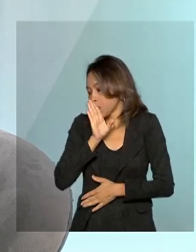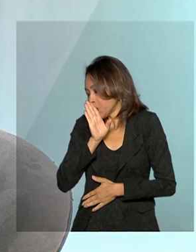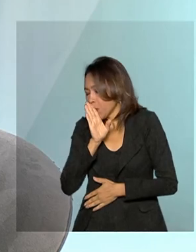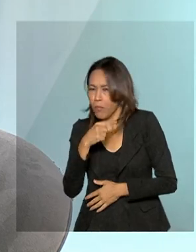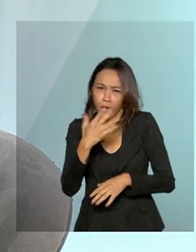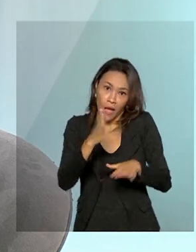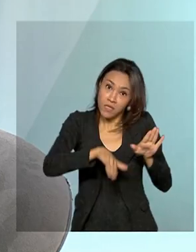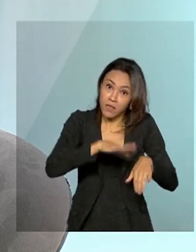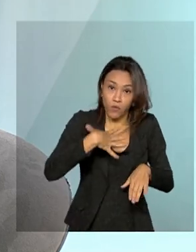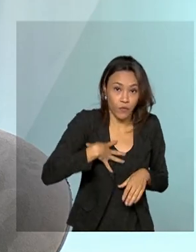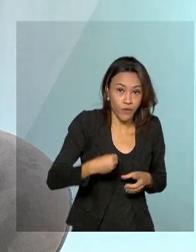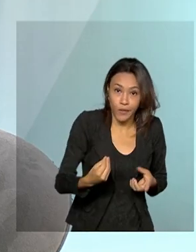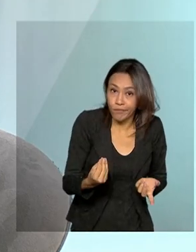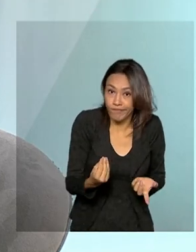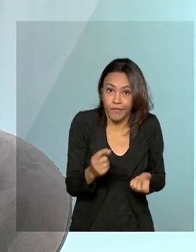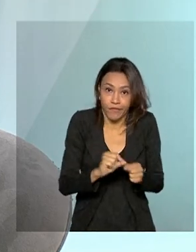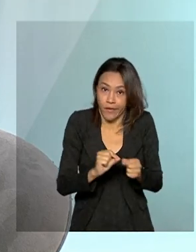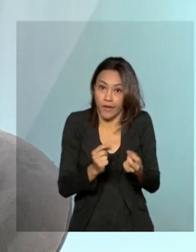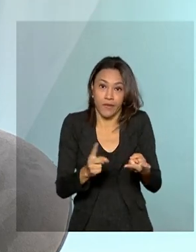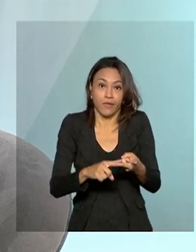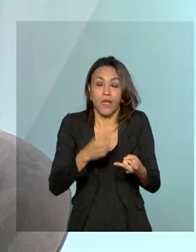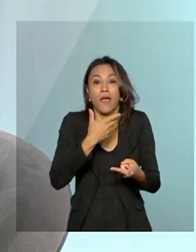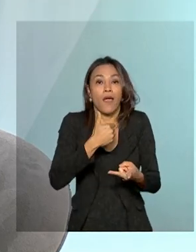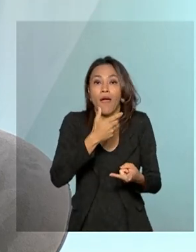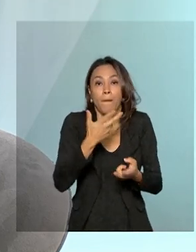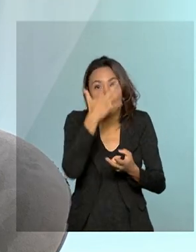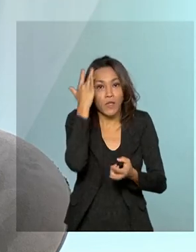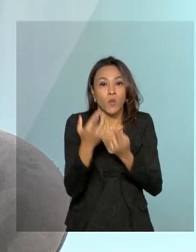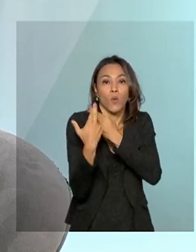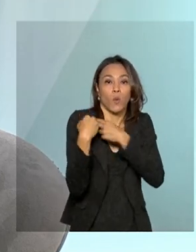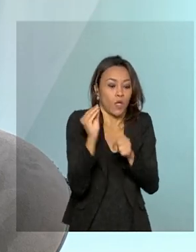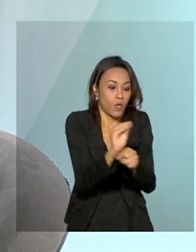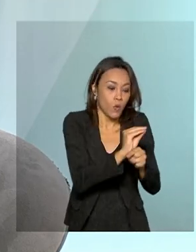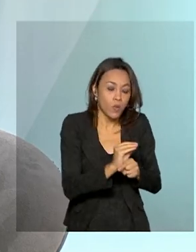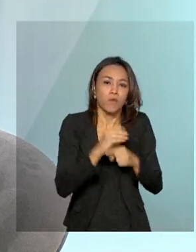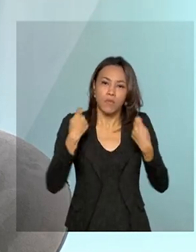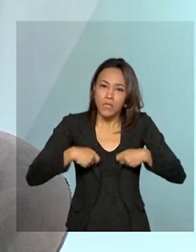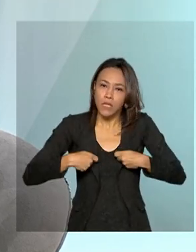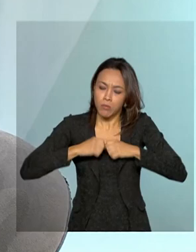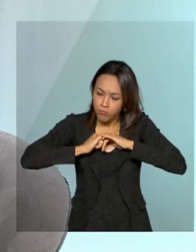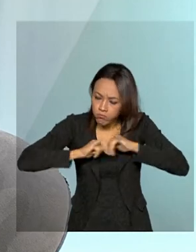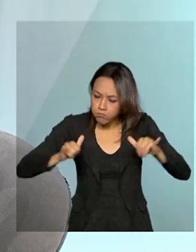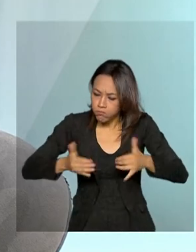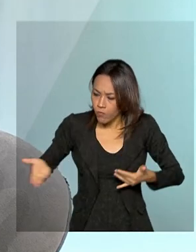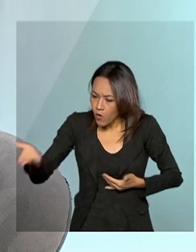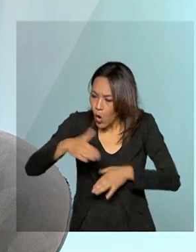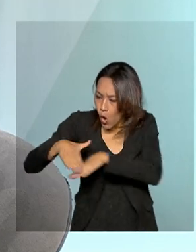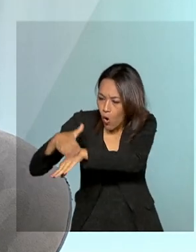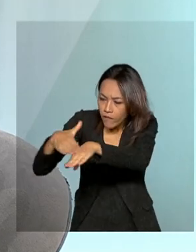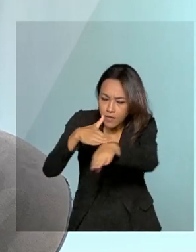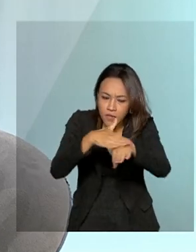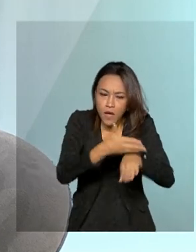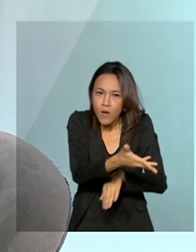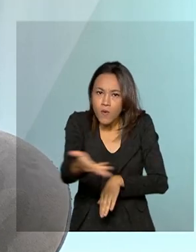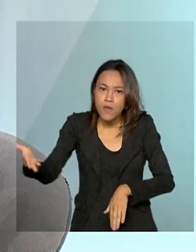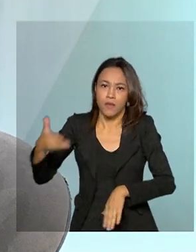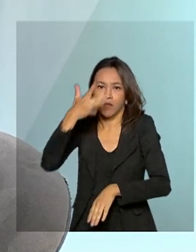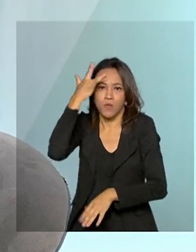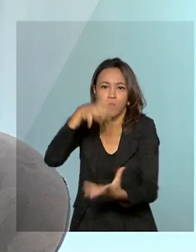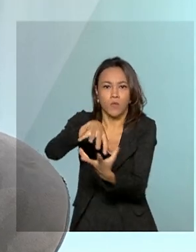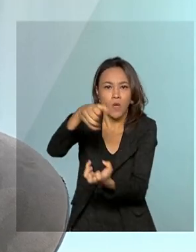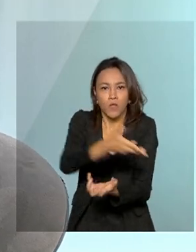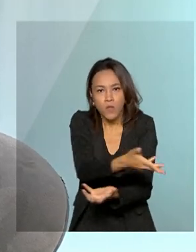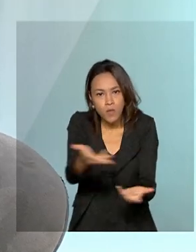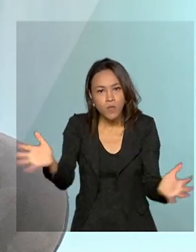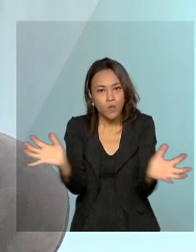o filho, é o sobrinho, é o cuidador. E nós temos que falar com essa população, nós temos que falar com este público. Nós tivemos